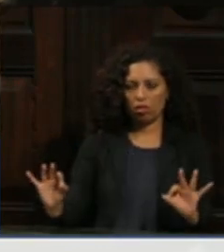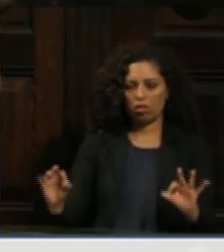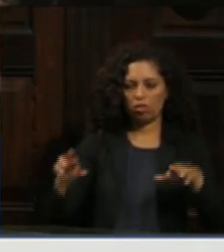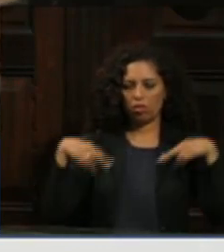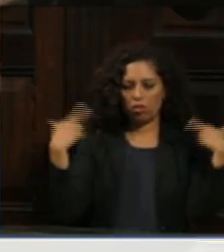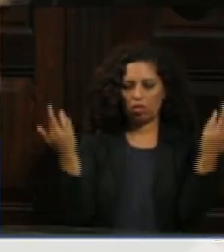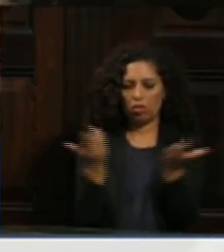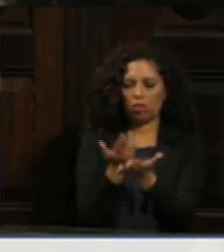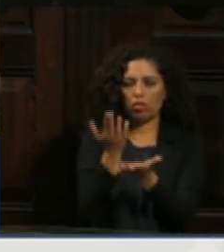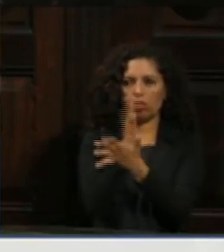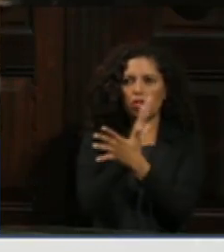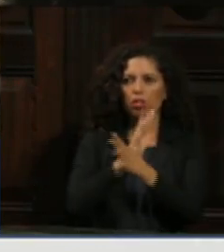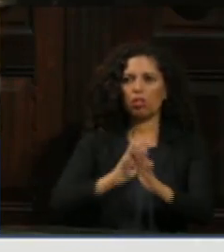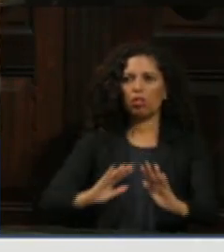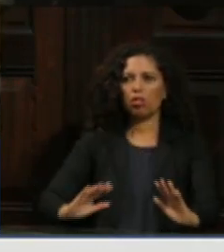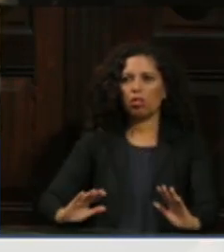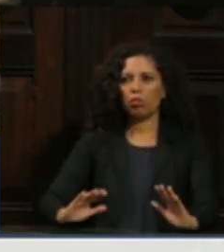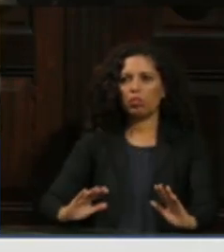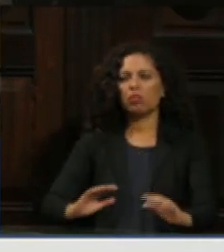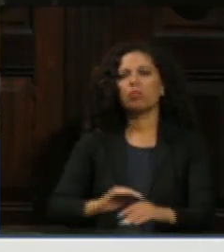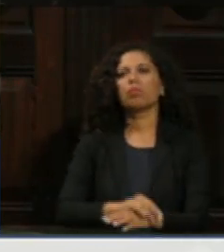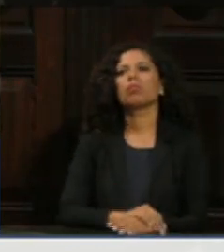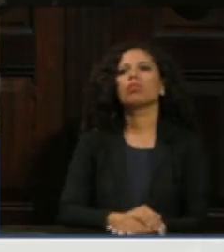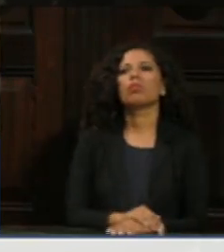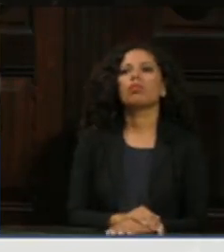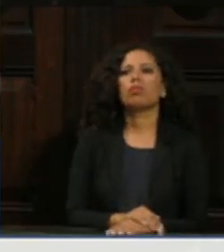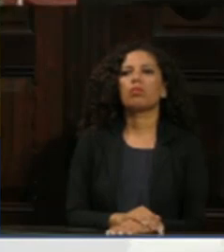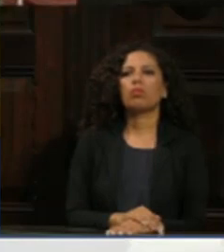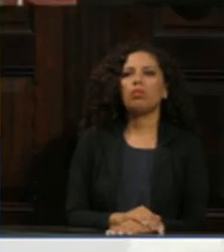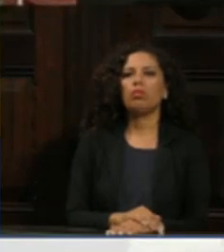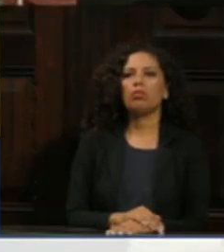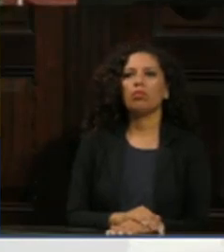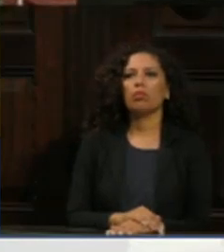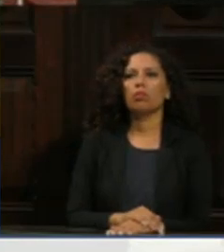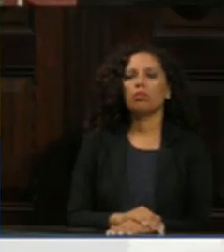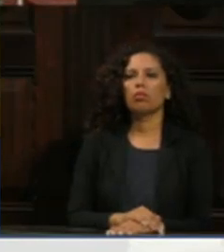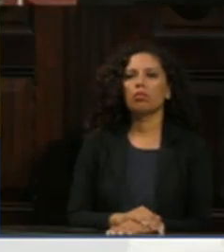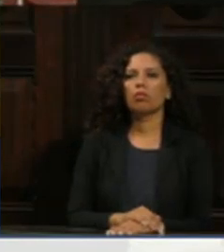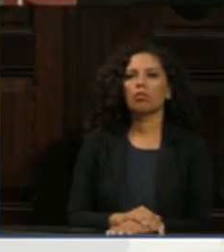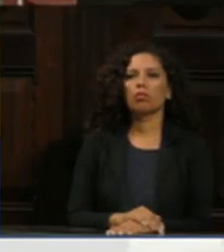votação e primeira discussão. Projeto de lei